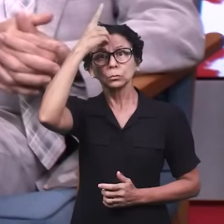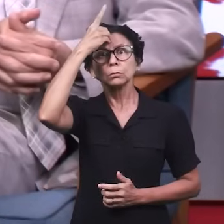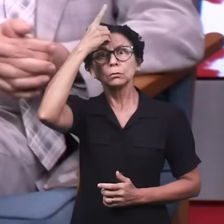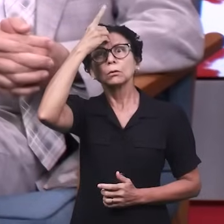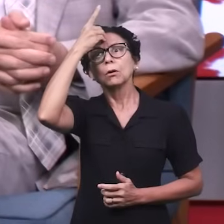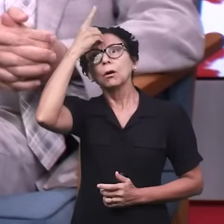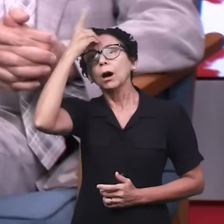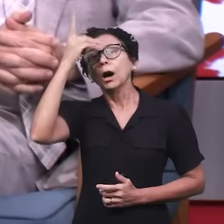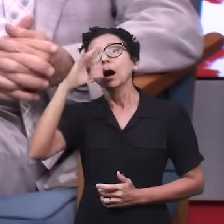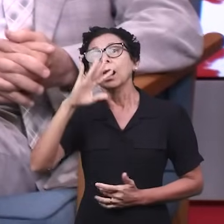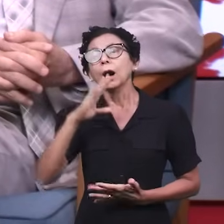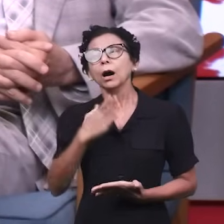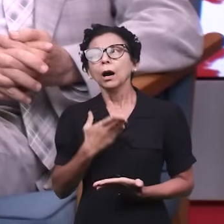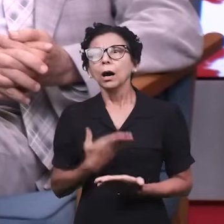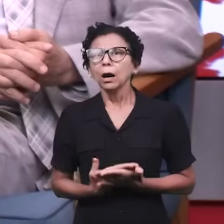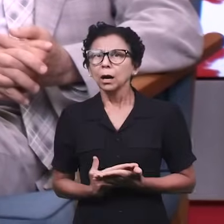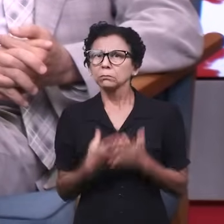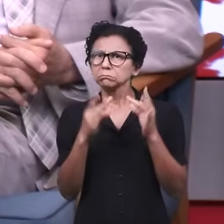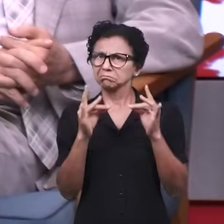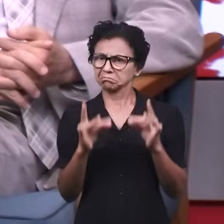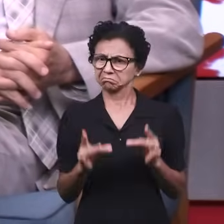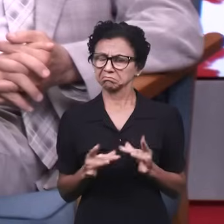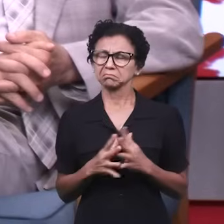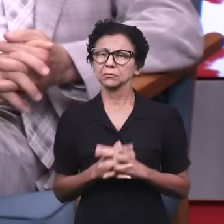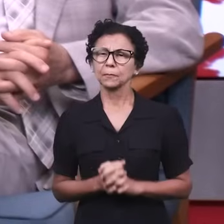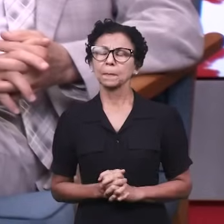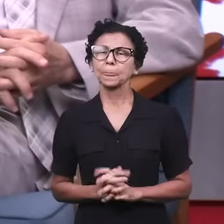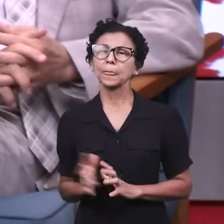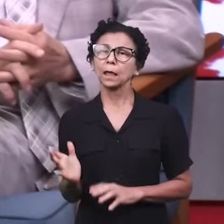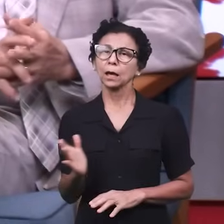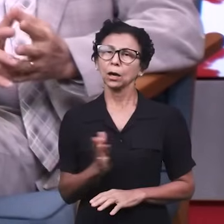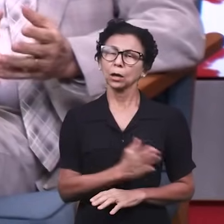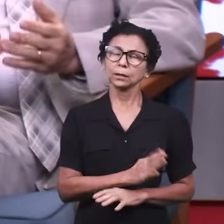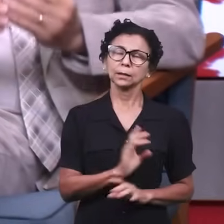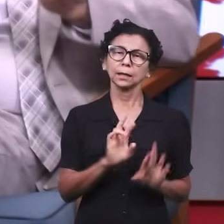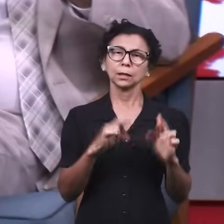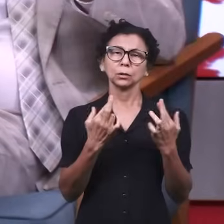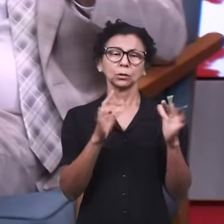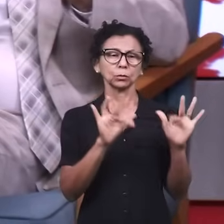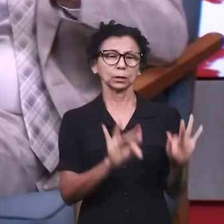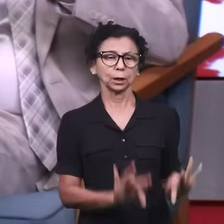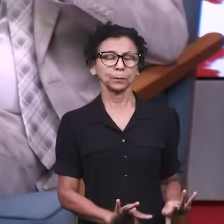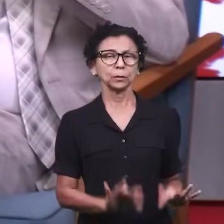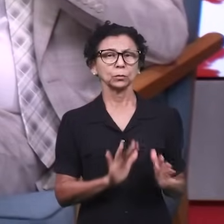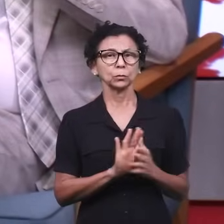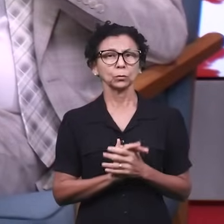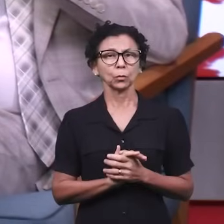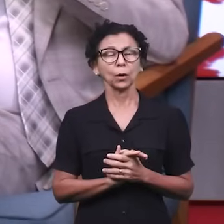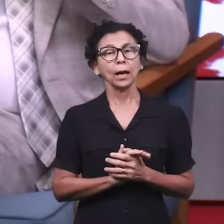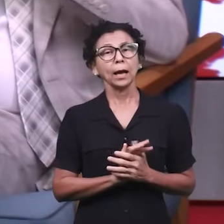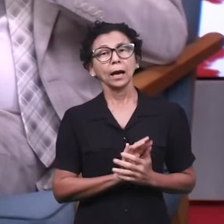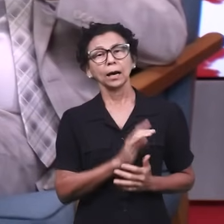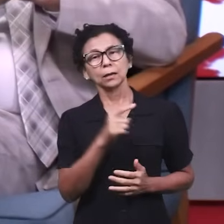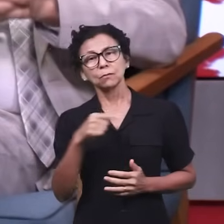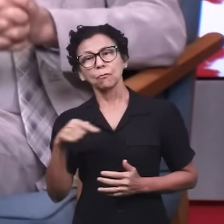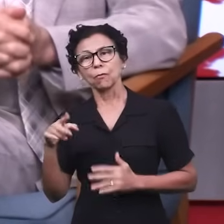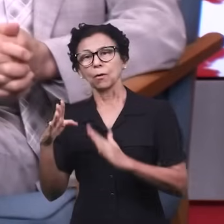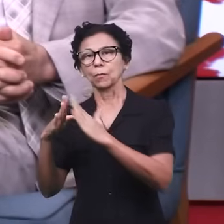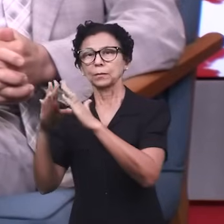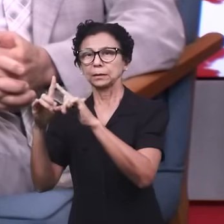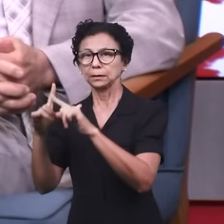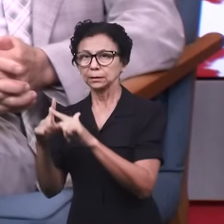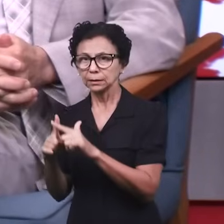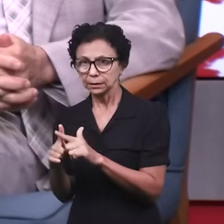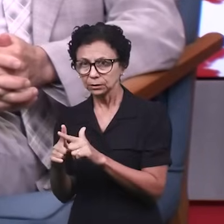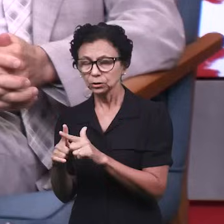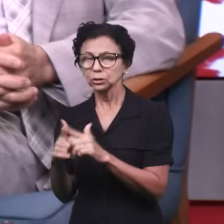Eu achei aquilo incrível. Quando terminou, depois da mensagem, eu contei o dom.